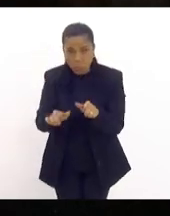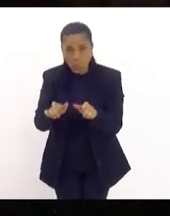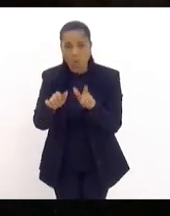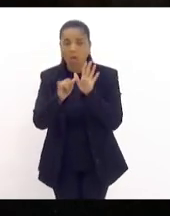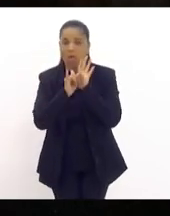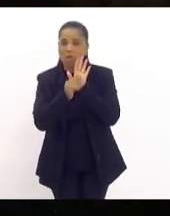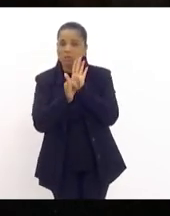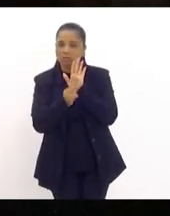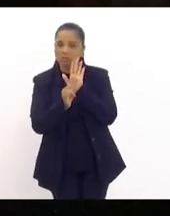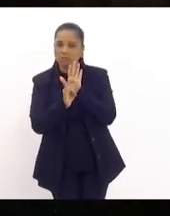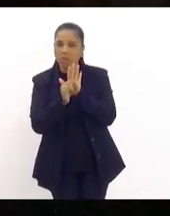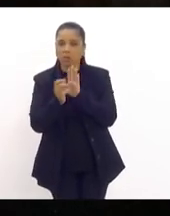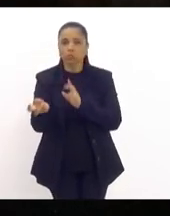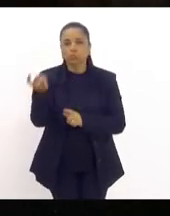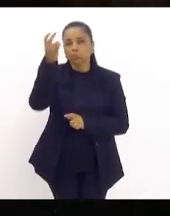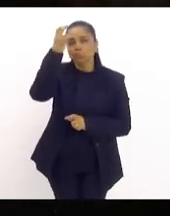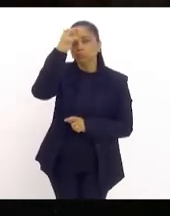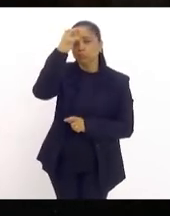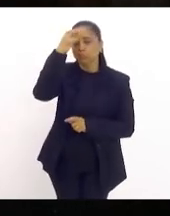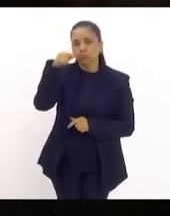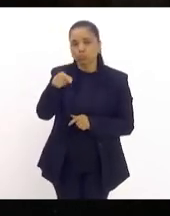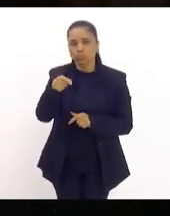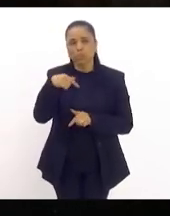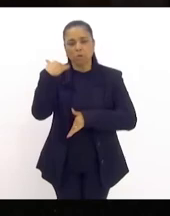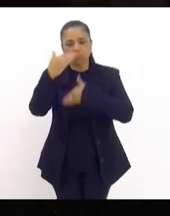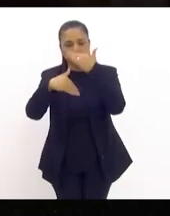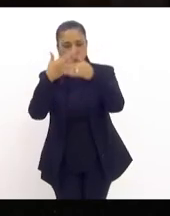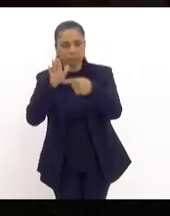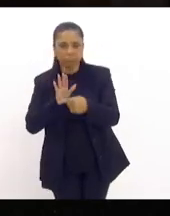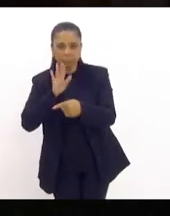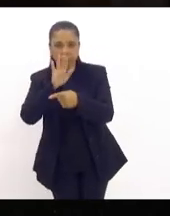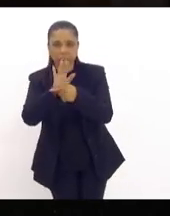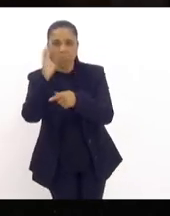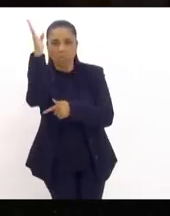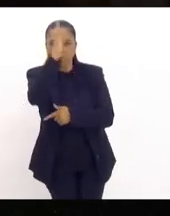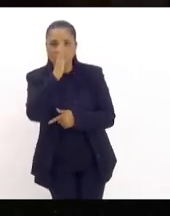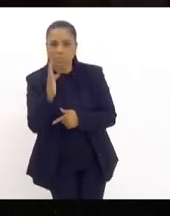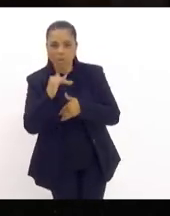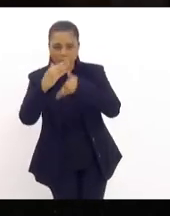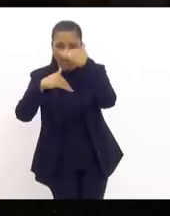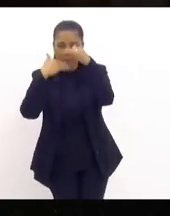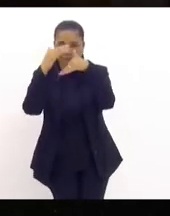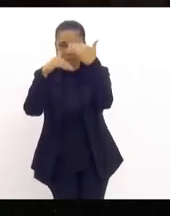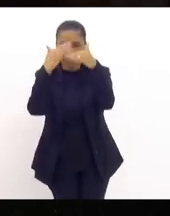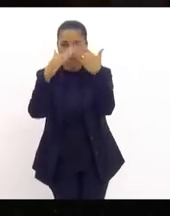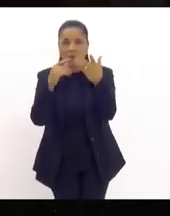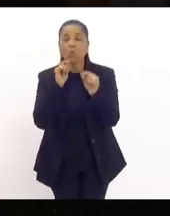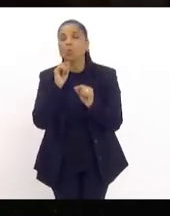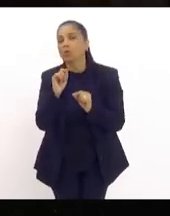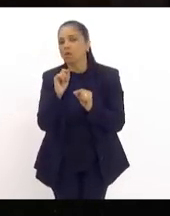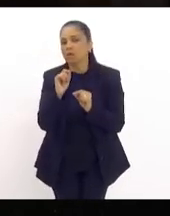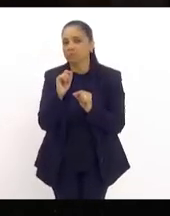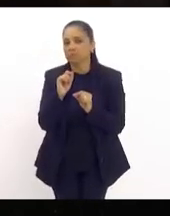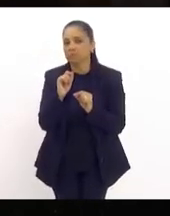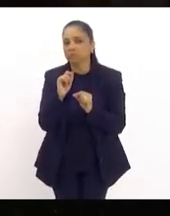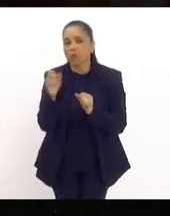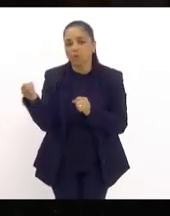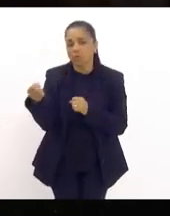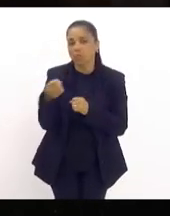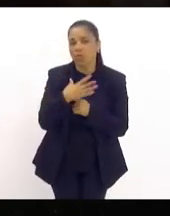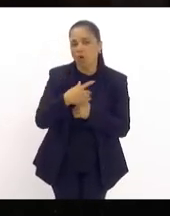cultura para a gente contribuir para a reconstrução do nosso país a partir da construção da perspectiva de uma